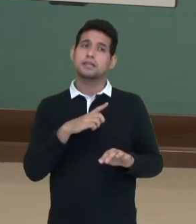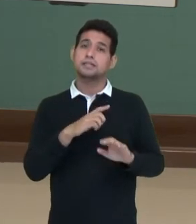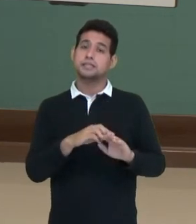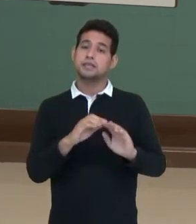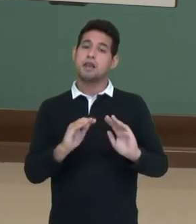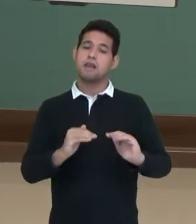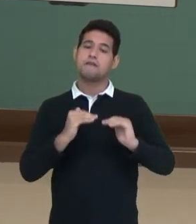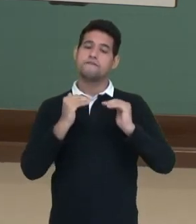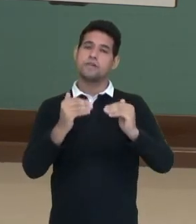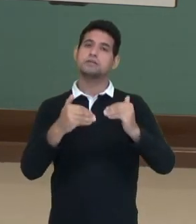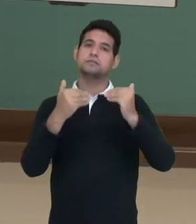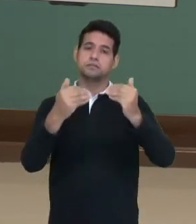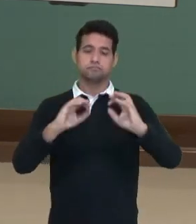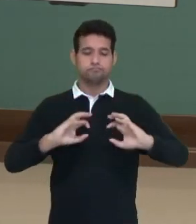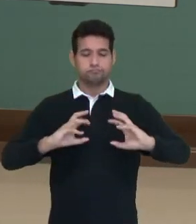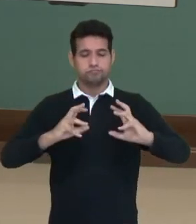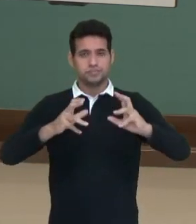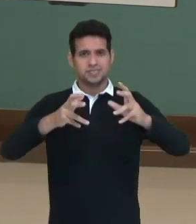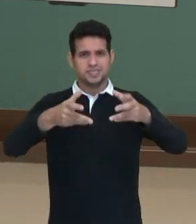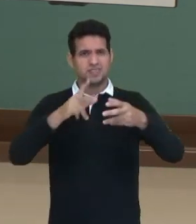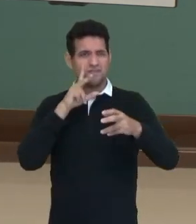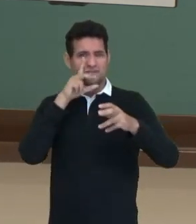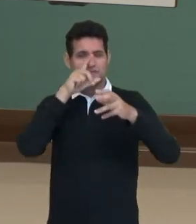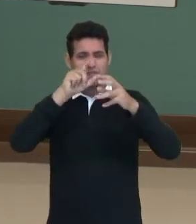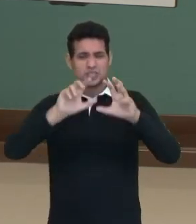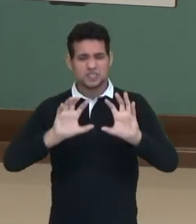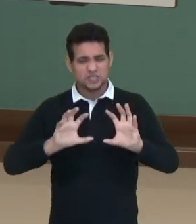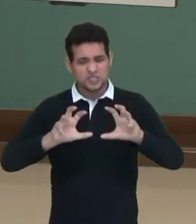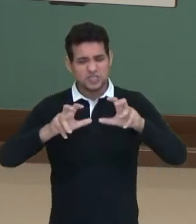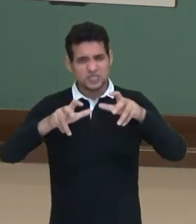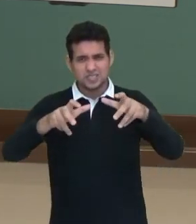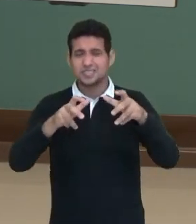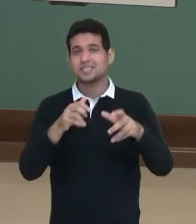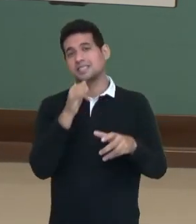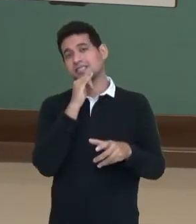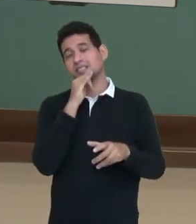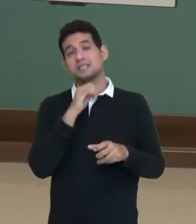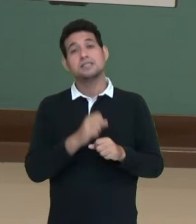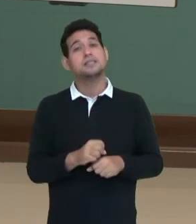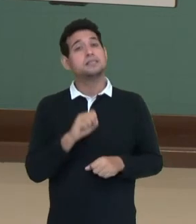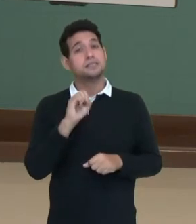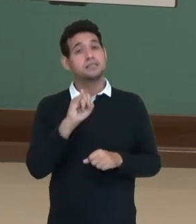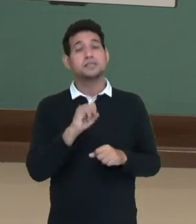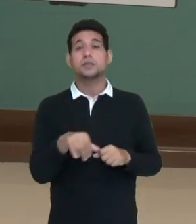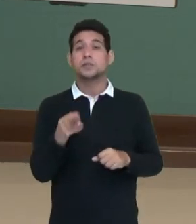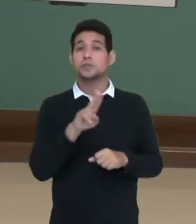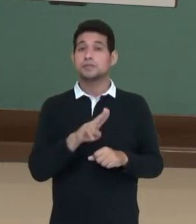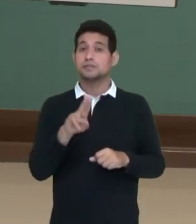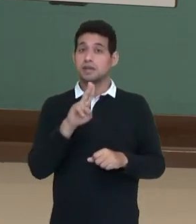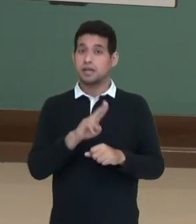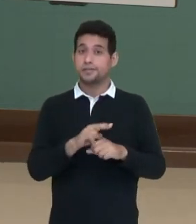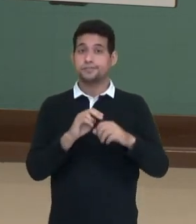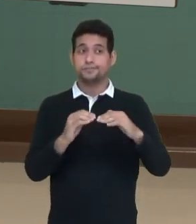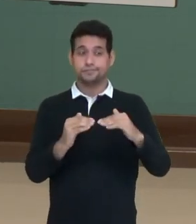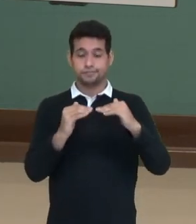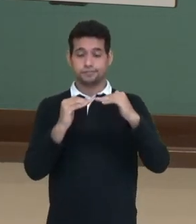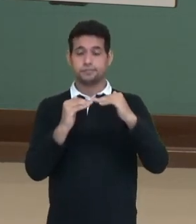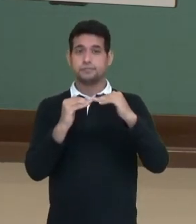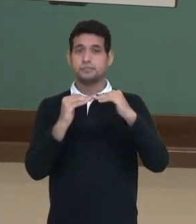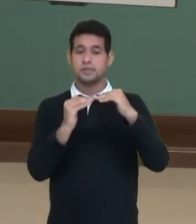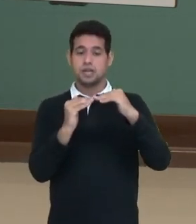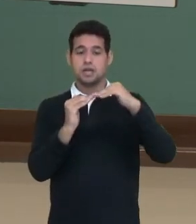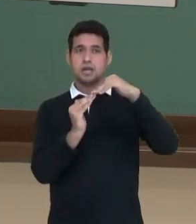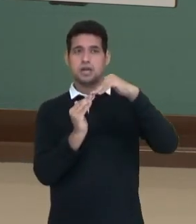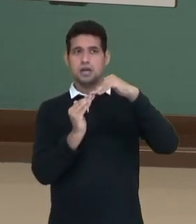Levando ele aqui acima. O esforço é bem menor utilizando o plano inclinado para